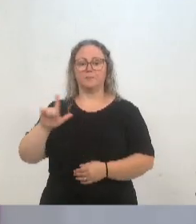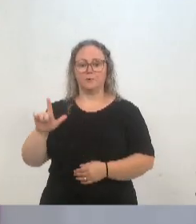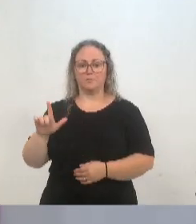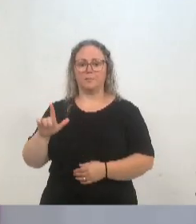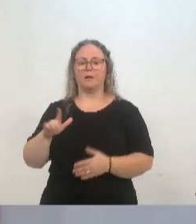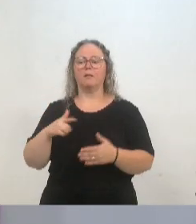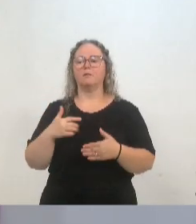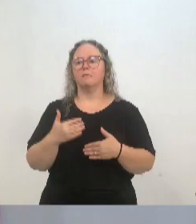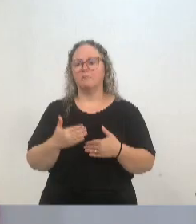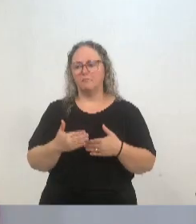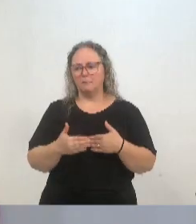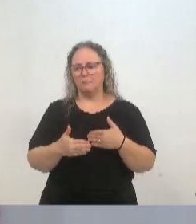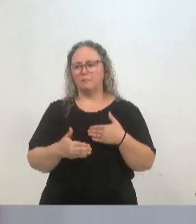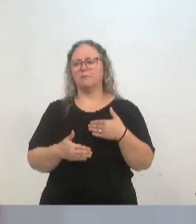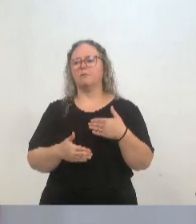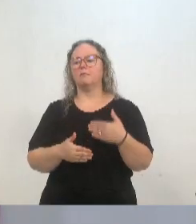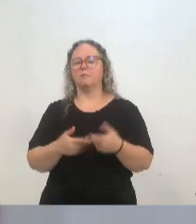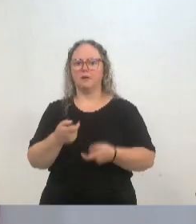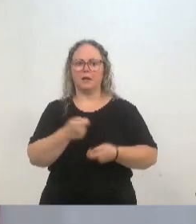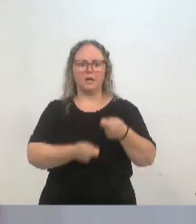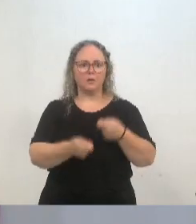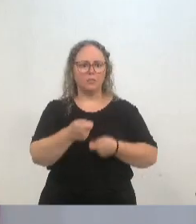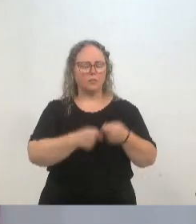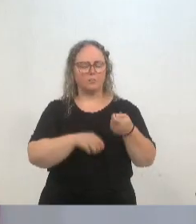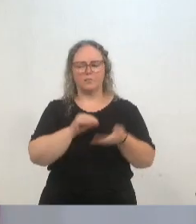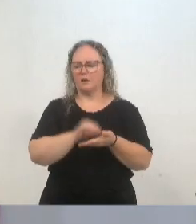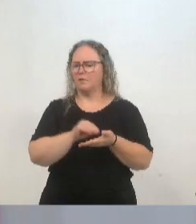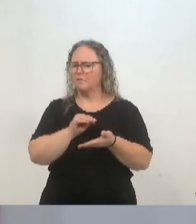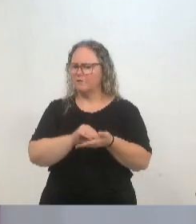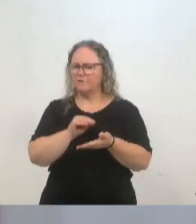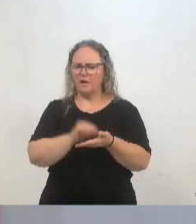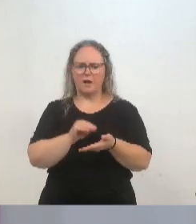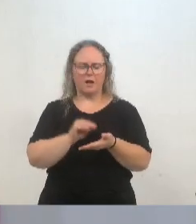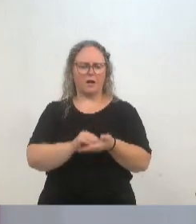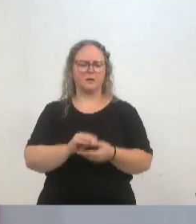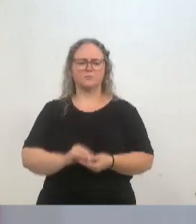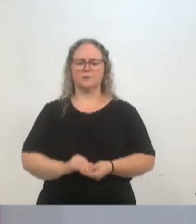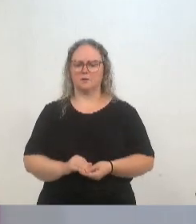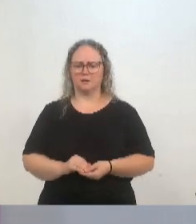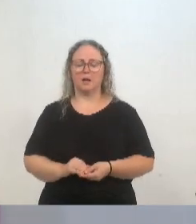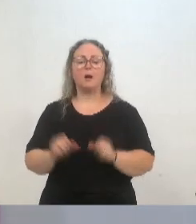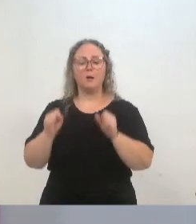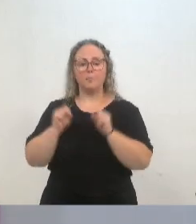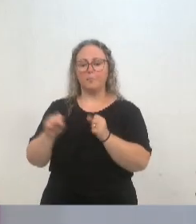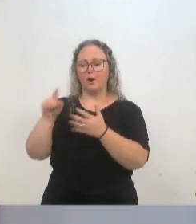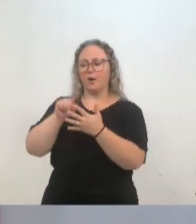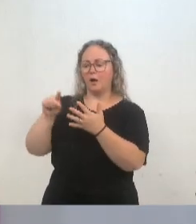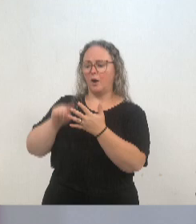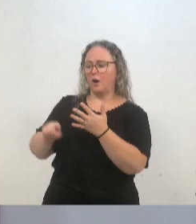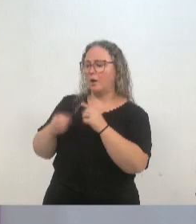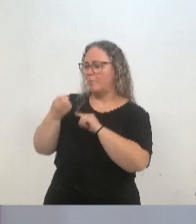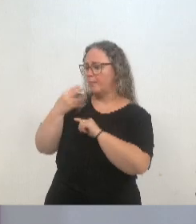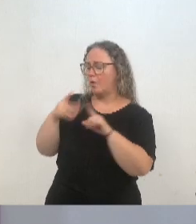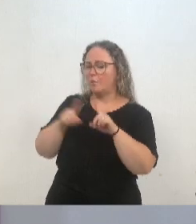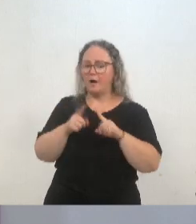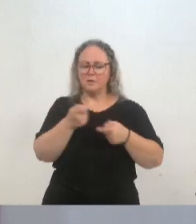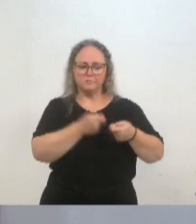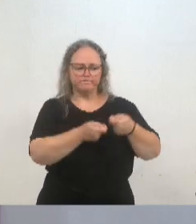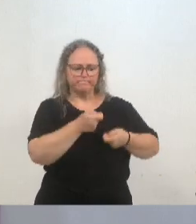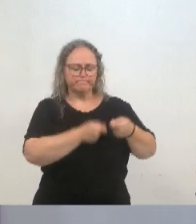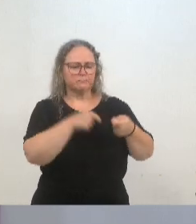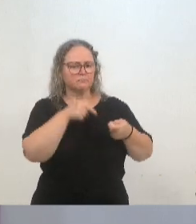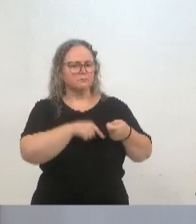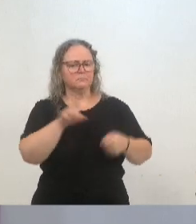muito lentamente do ponto de vista econômico. A gente vai bem em muitos indicadores, e na economia não é um deles. Não